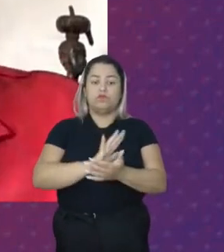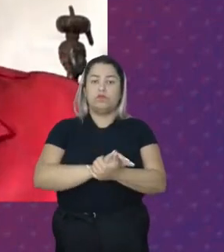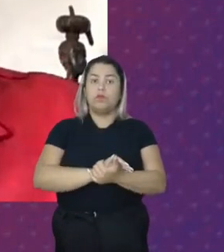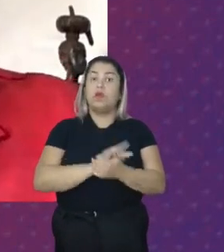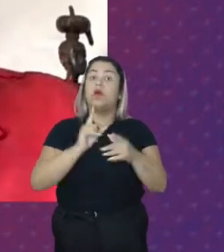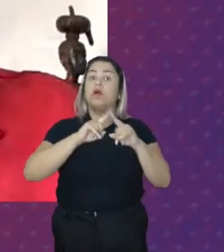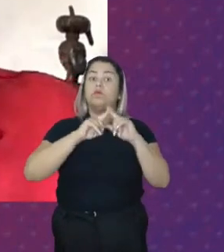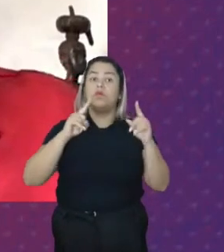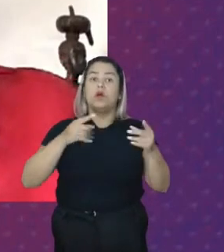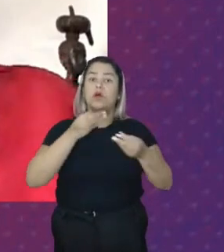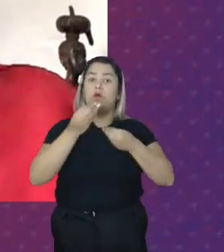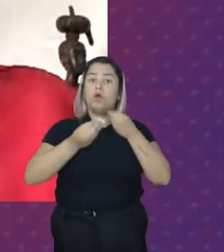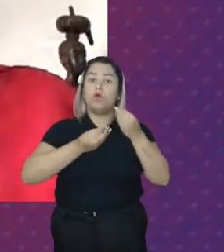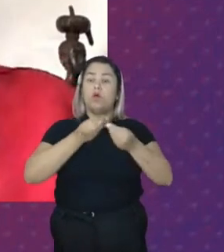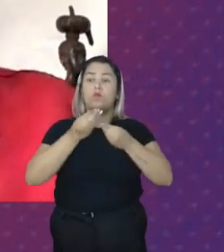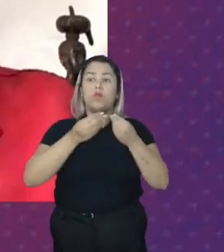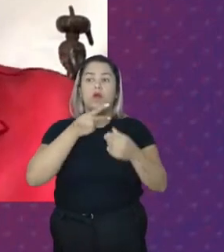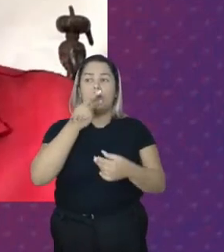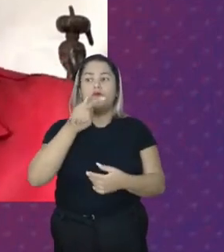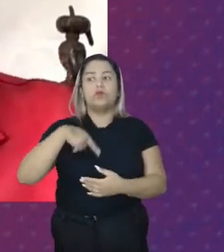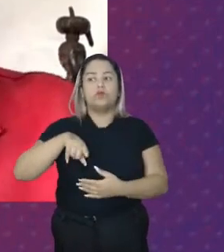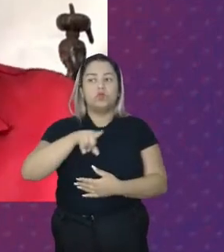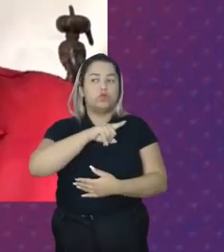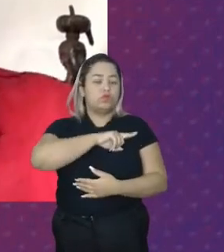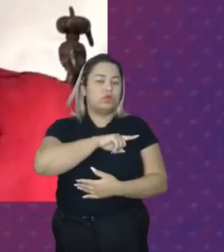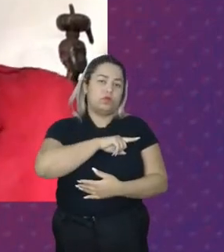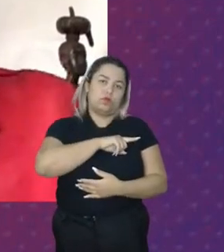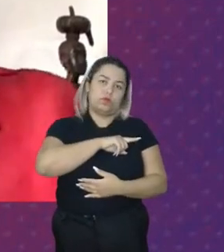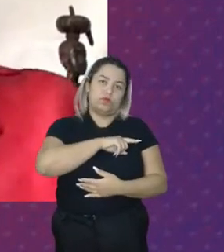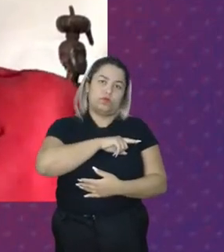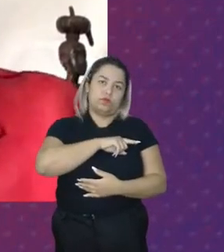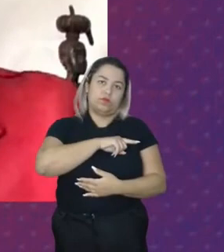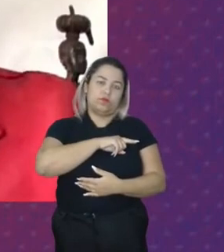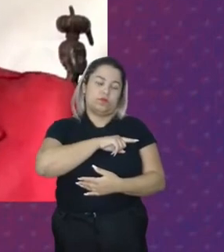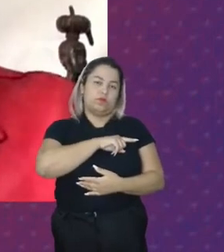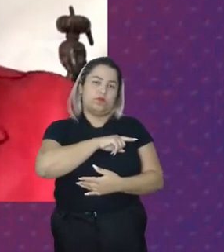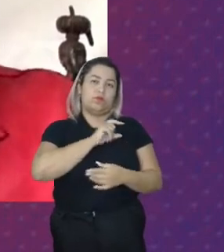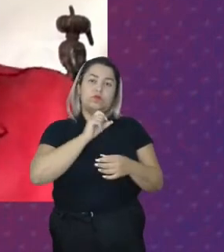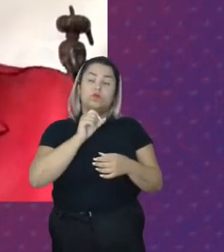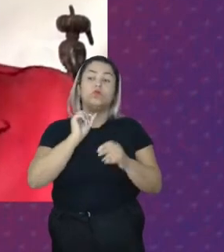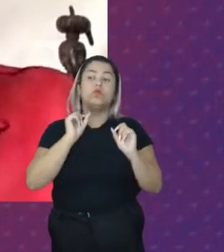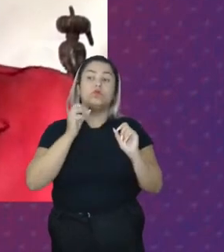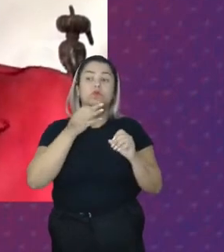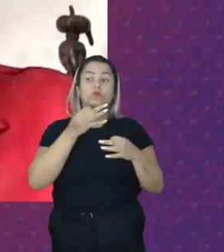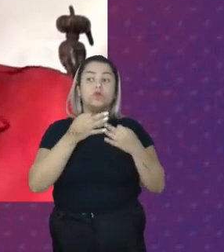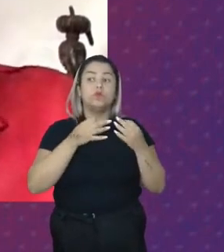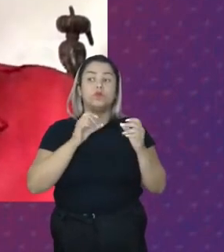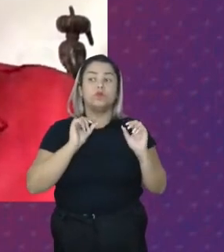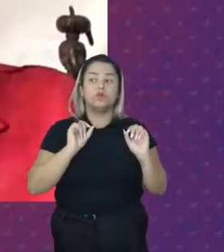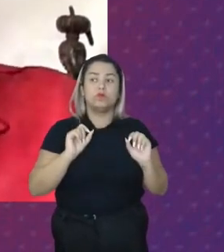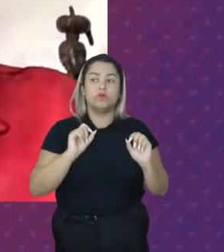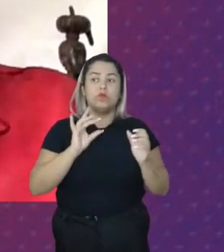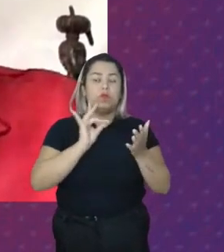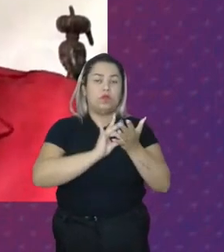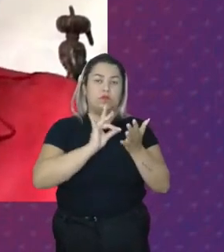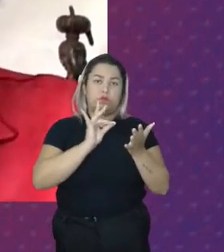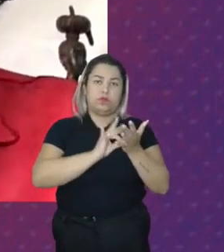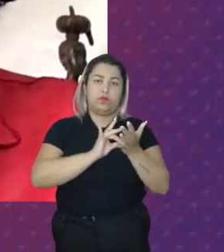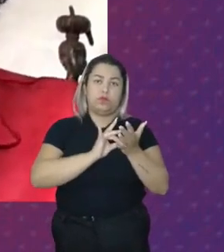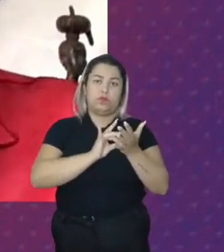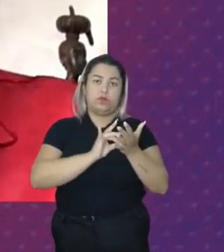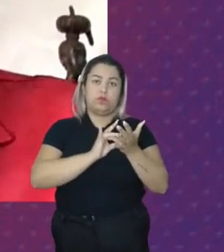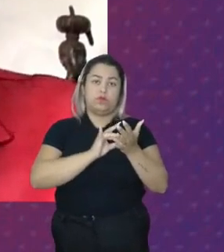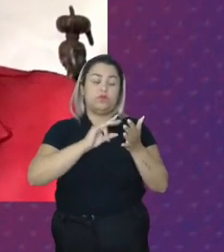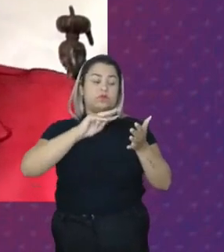como O argumento Nosso Era o argumento De que Na verdade O que